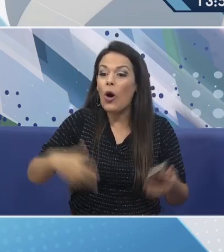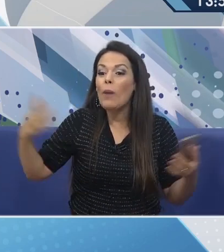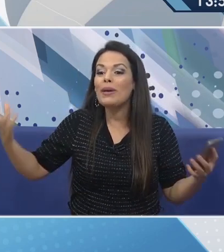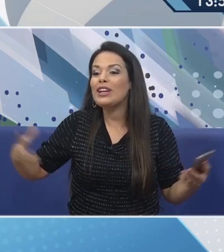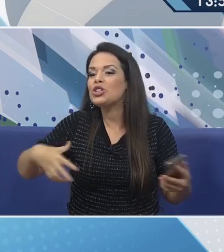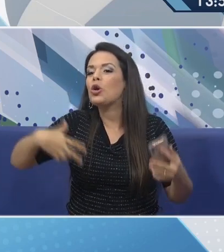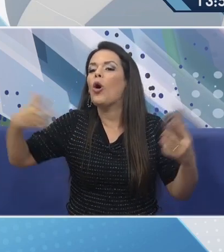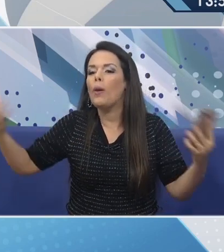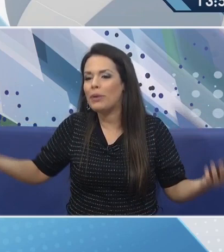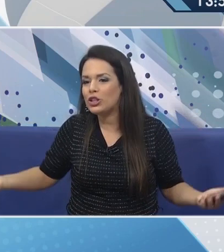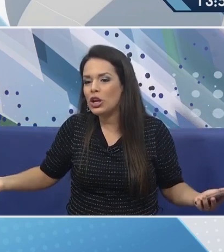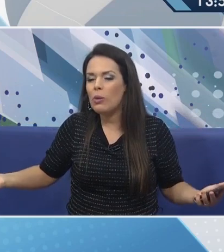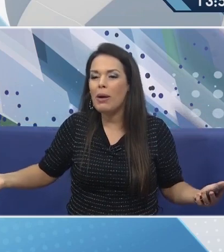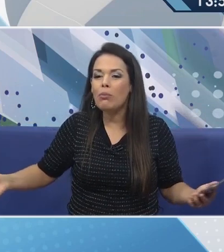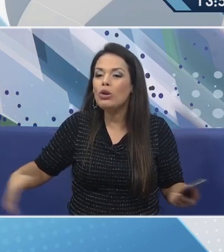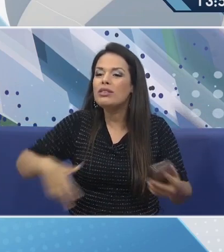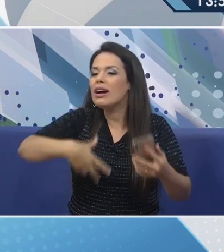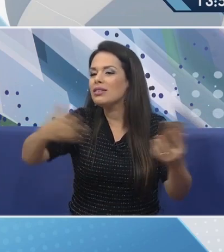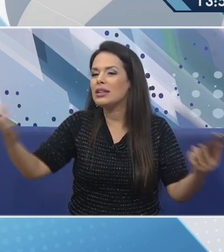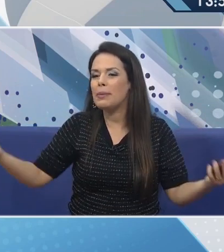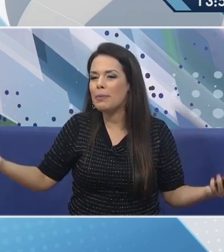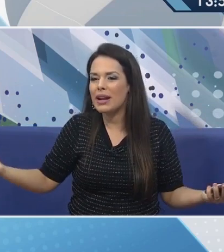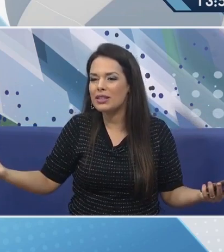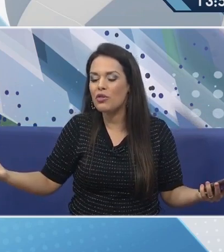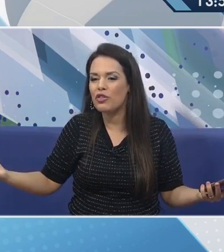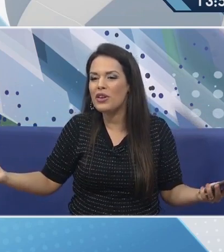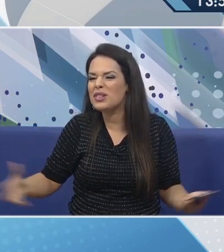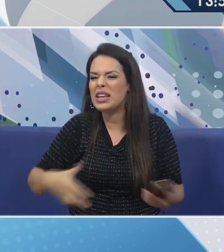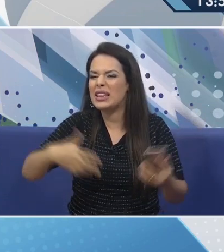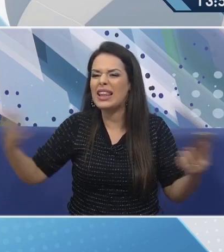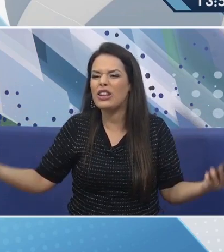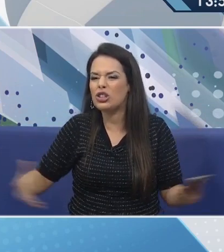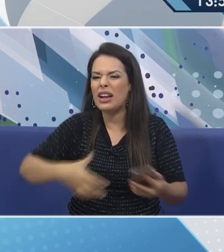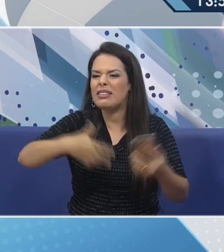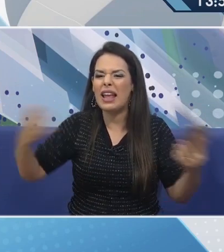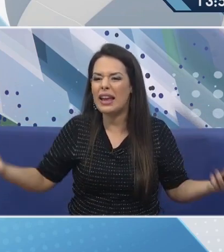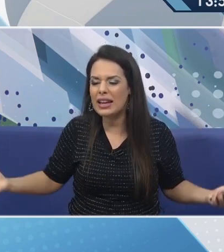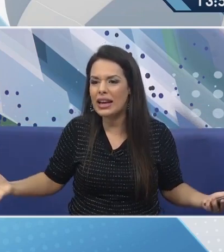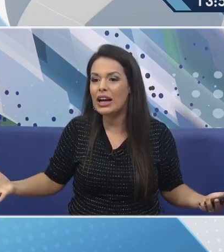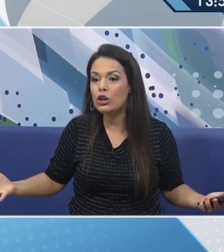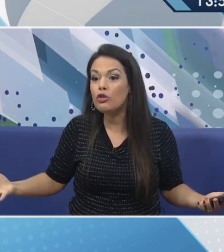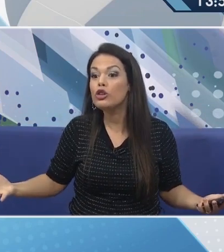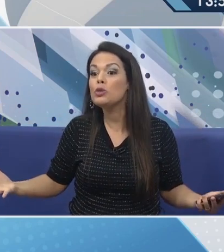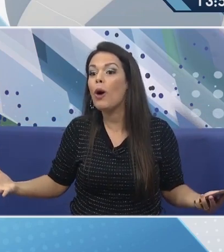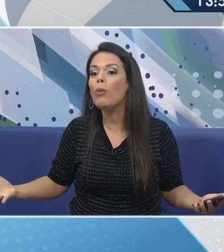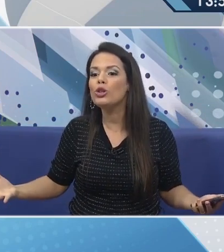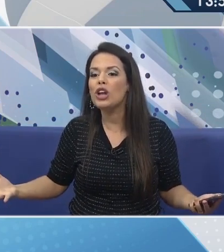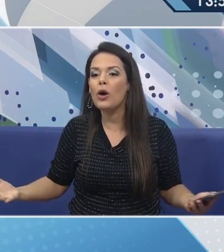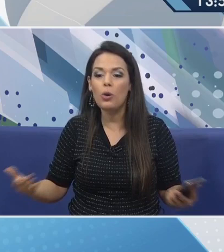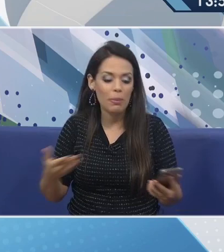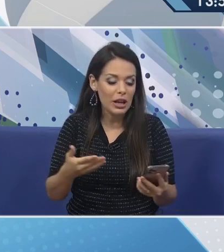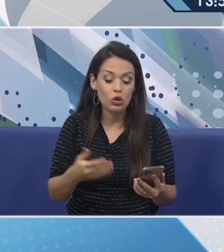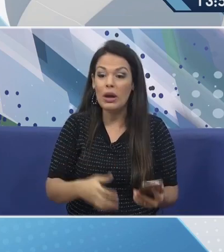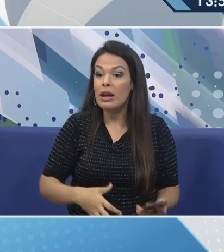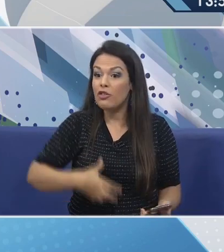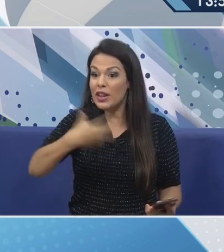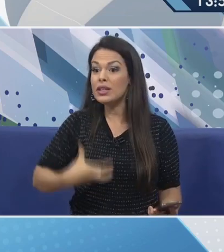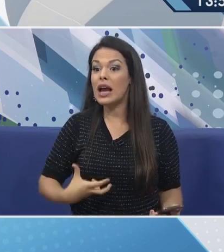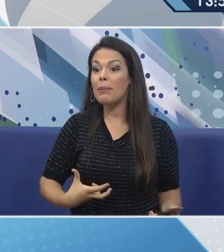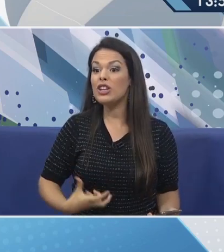a Copa das Copas, uma mudança na preparação física, tática e técnica no futebol mundial. E o